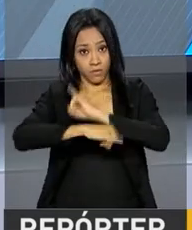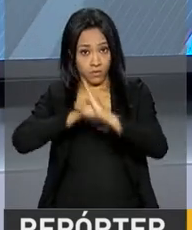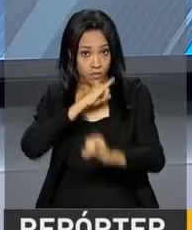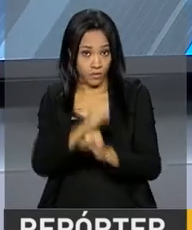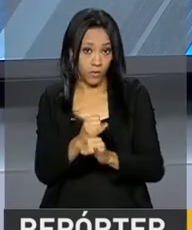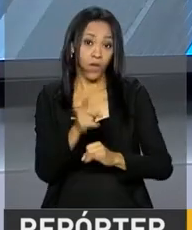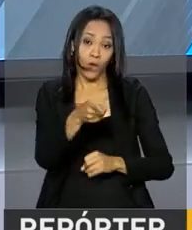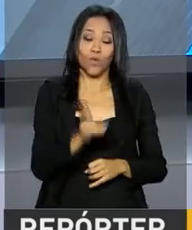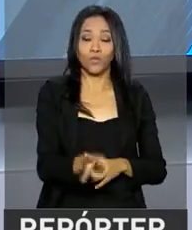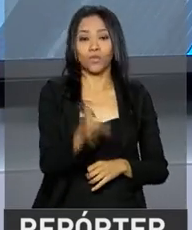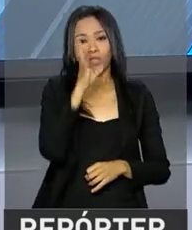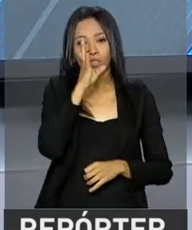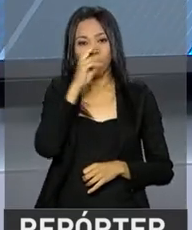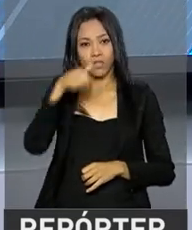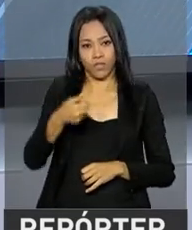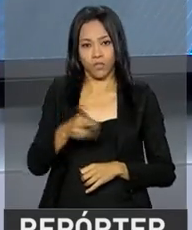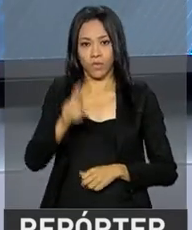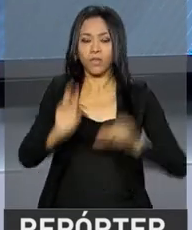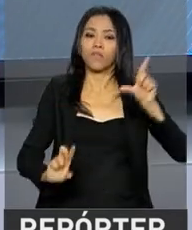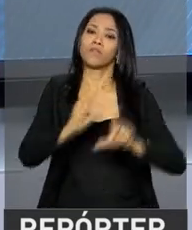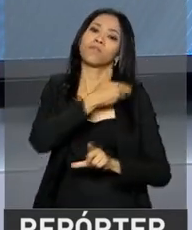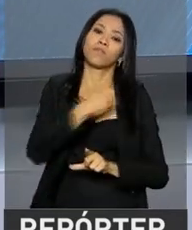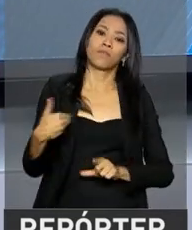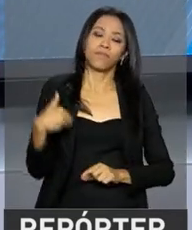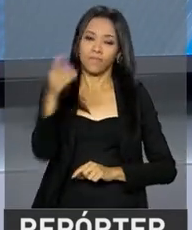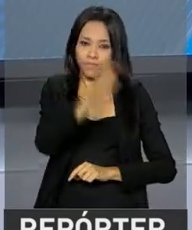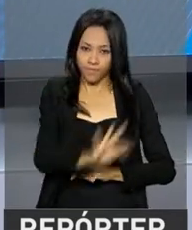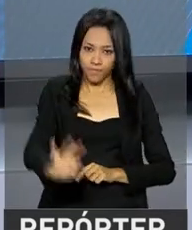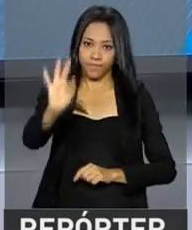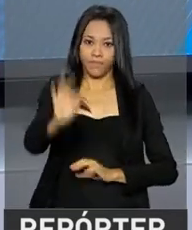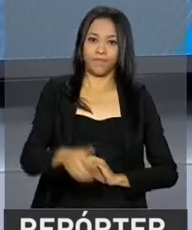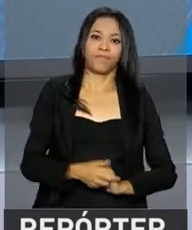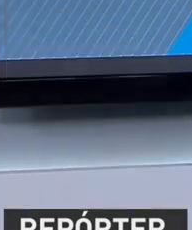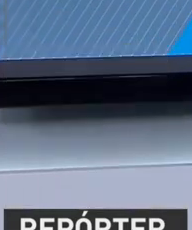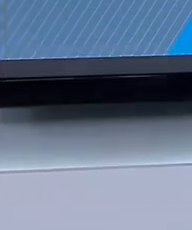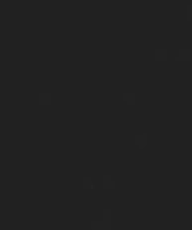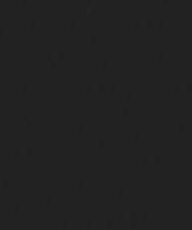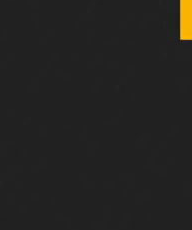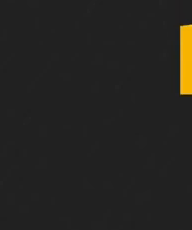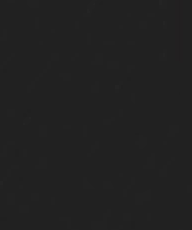continue com a gente aqui na nbr a tv do governo federal